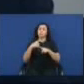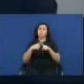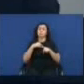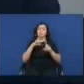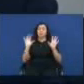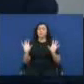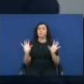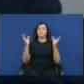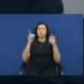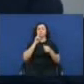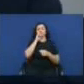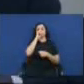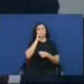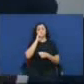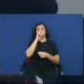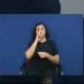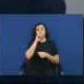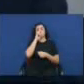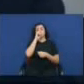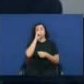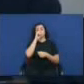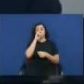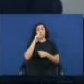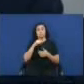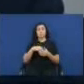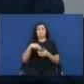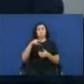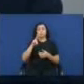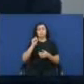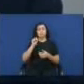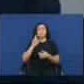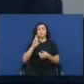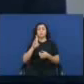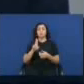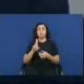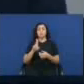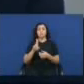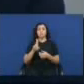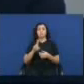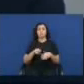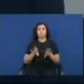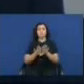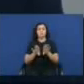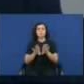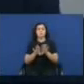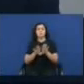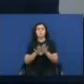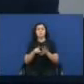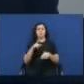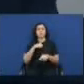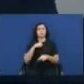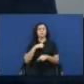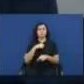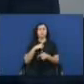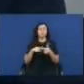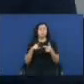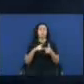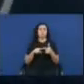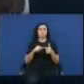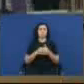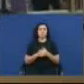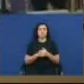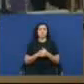de eventos no museu e seja no teatro, que há com carinho ali a Guarda Municipal.